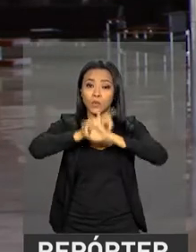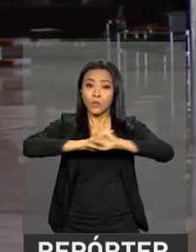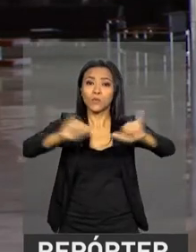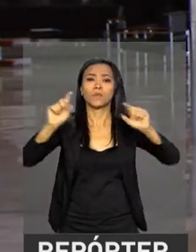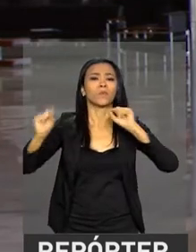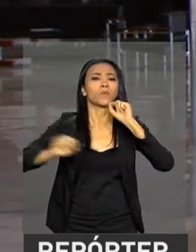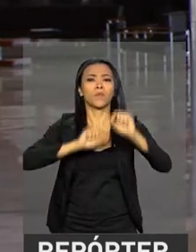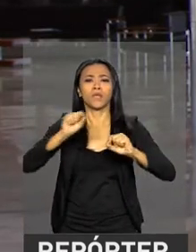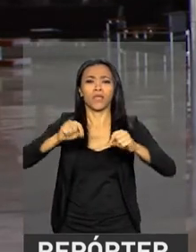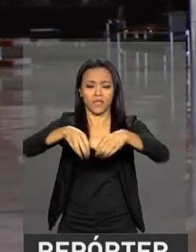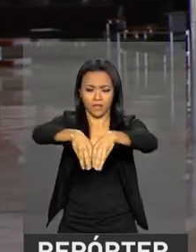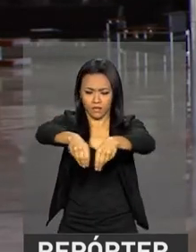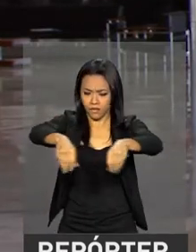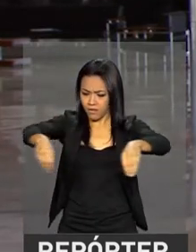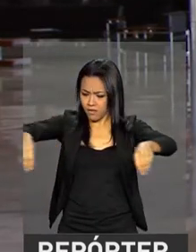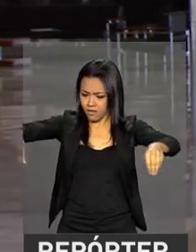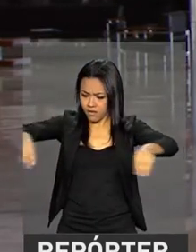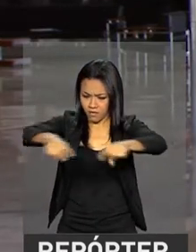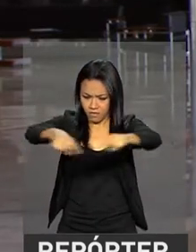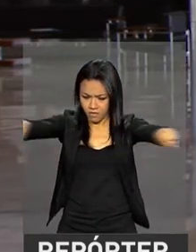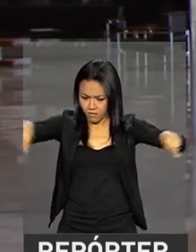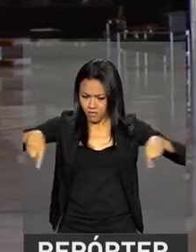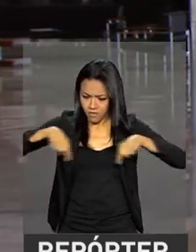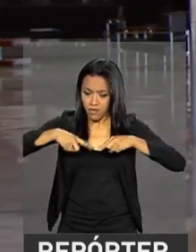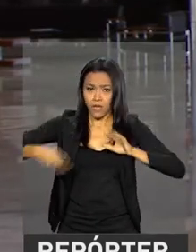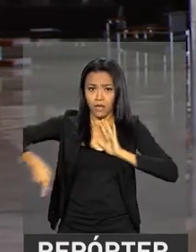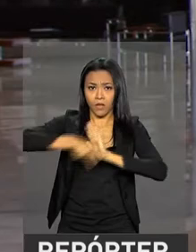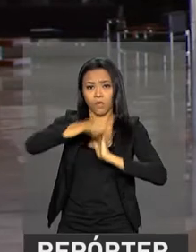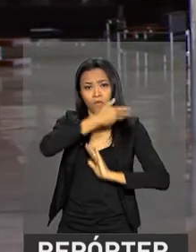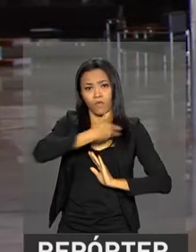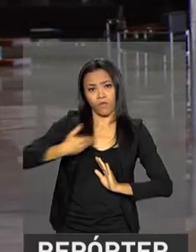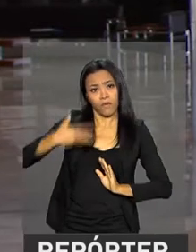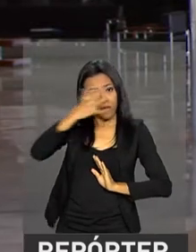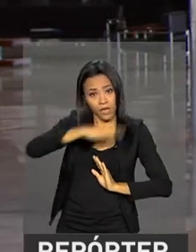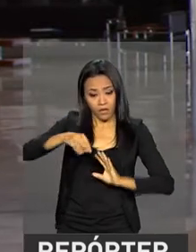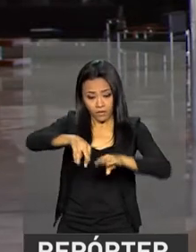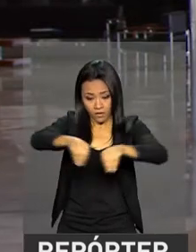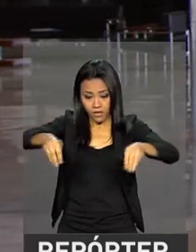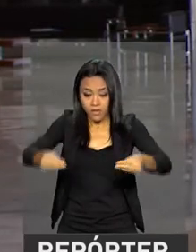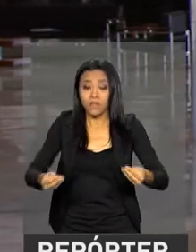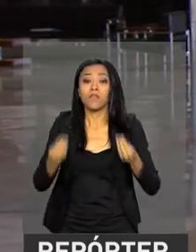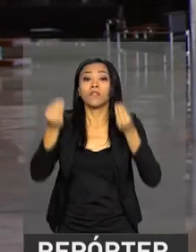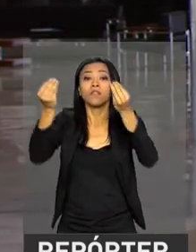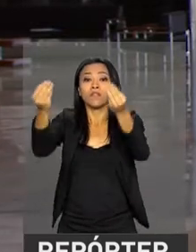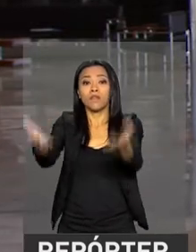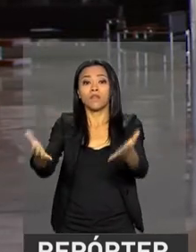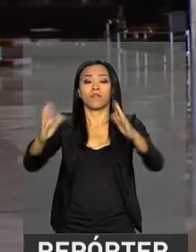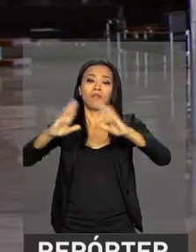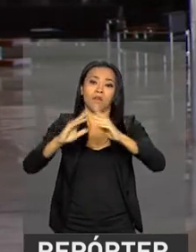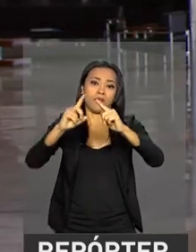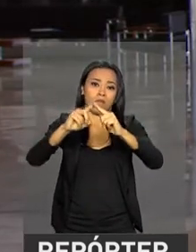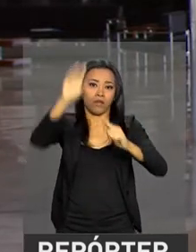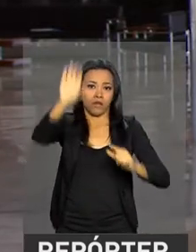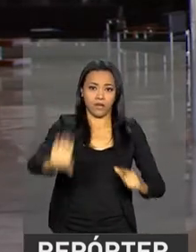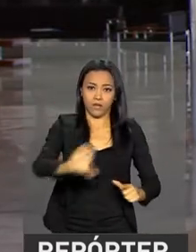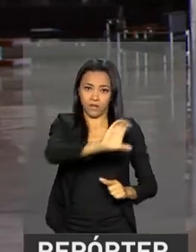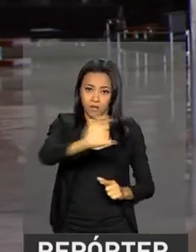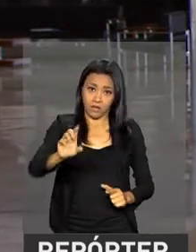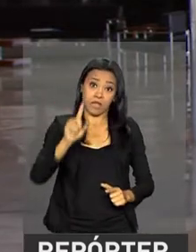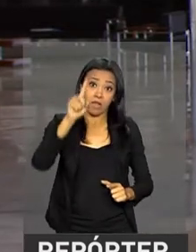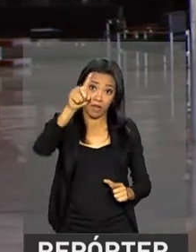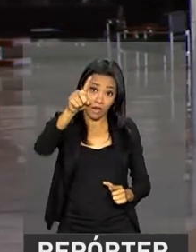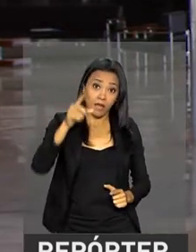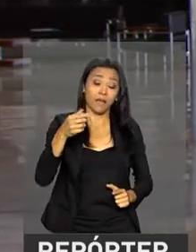a doação de um imóvel, de um terreno da União para a Basílica de Nossa Senhora de Nazaré. Essa ida do presidente aconteceu